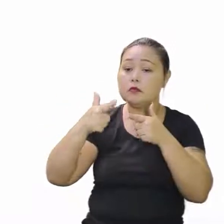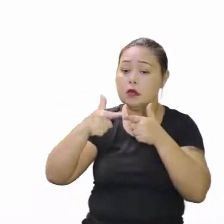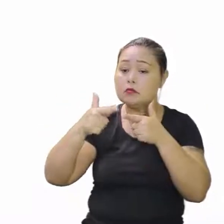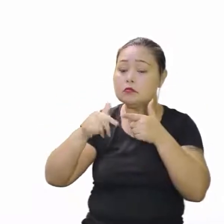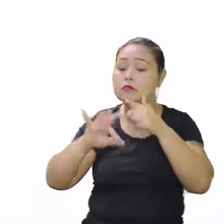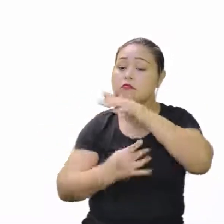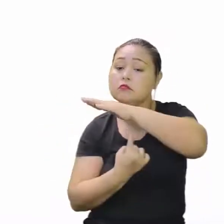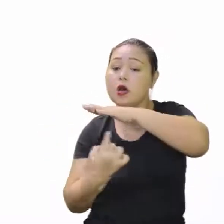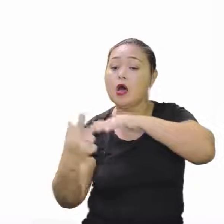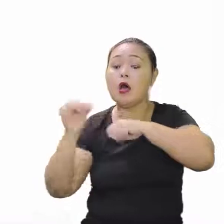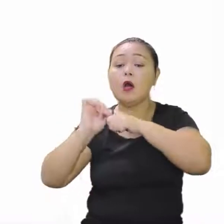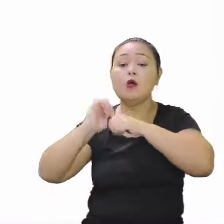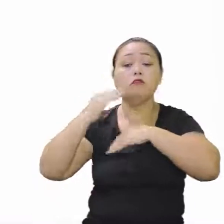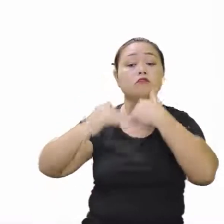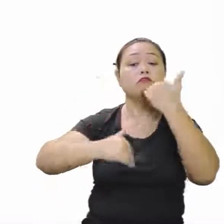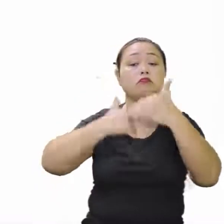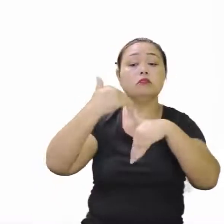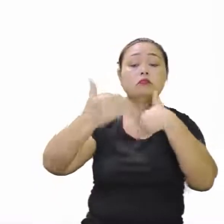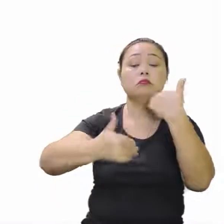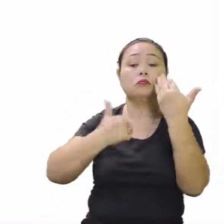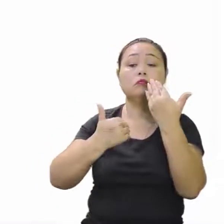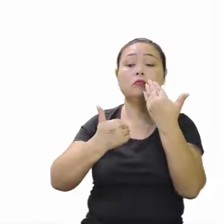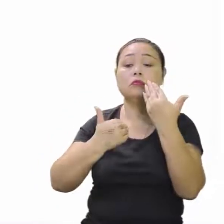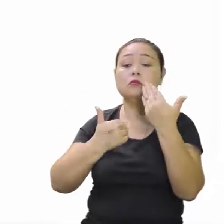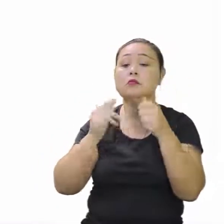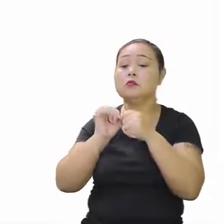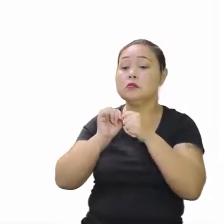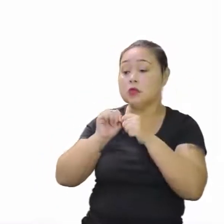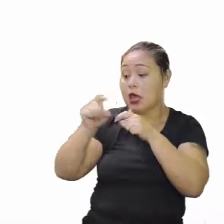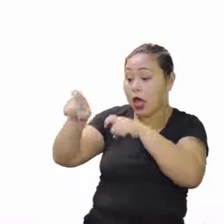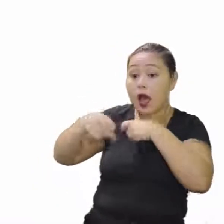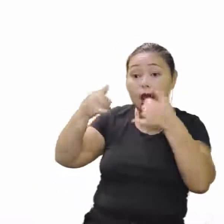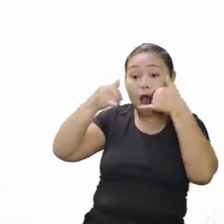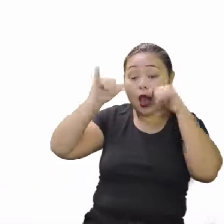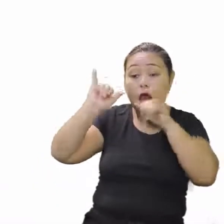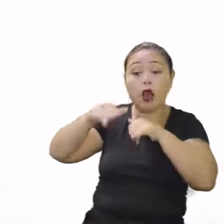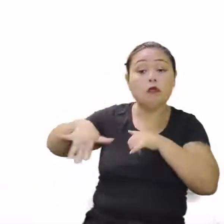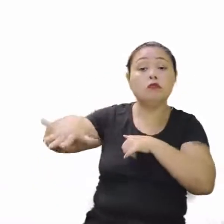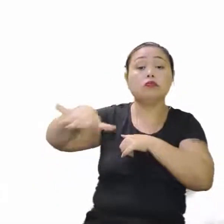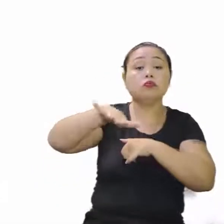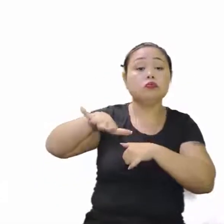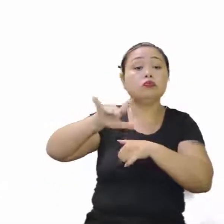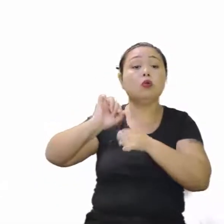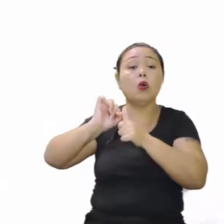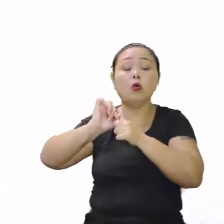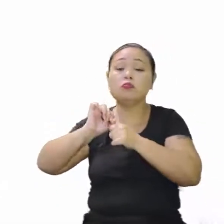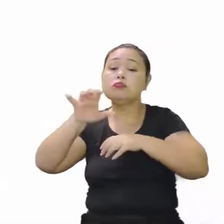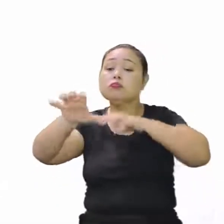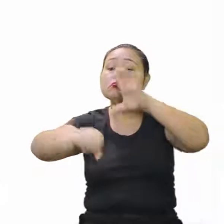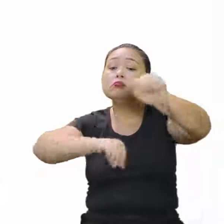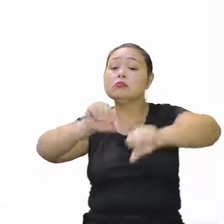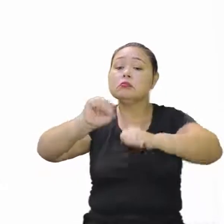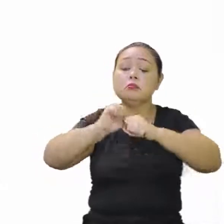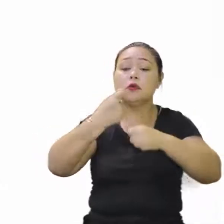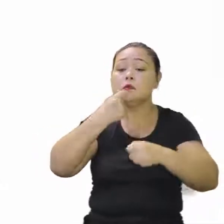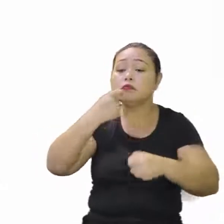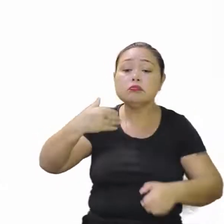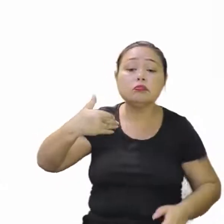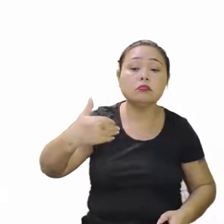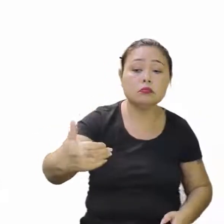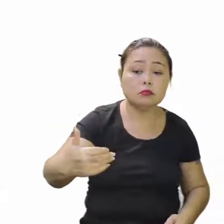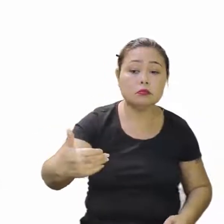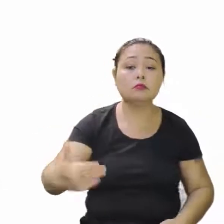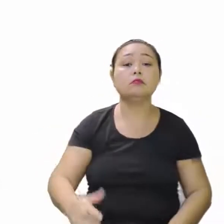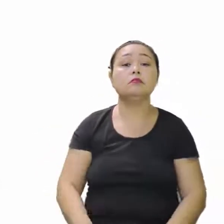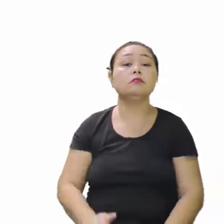consideração o seguinte, avanço da agropecuária no projeto de colonização recente.